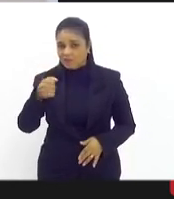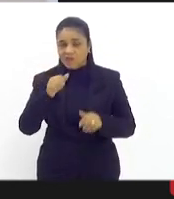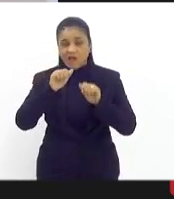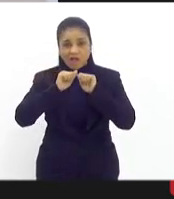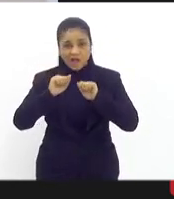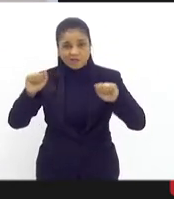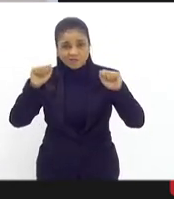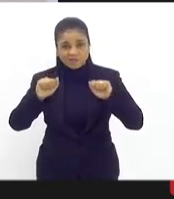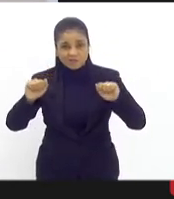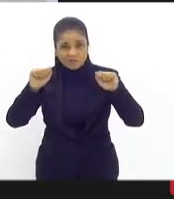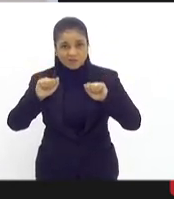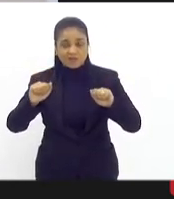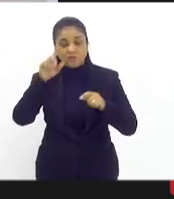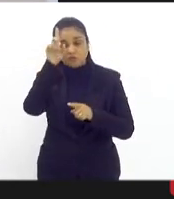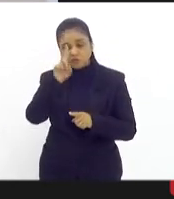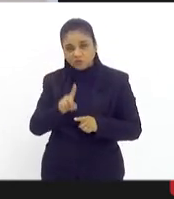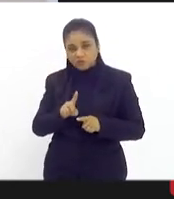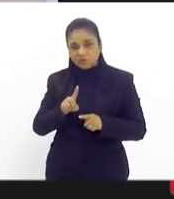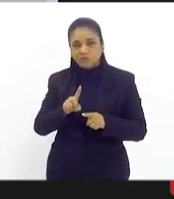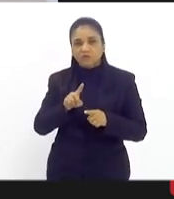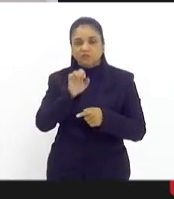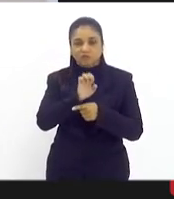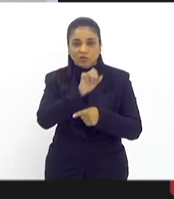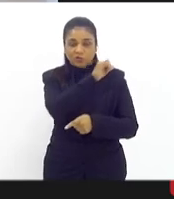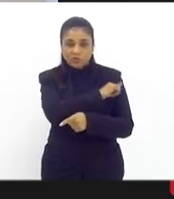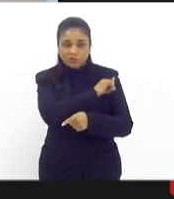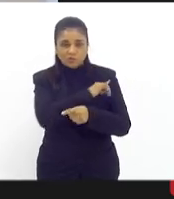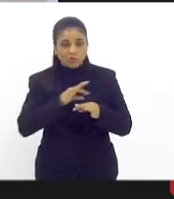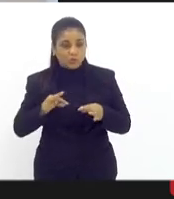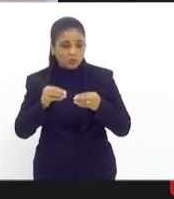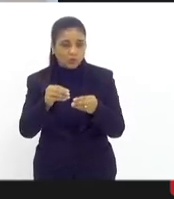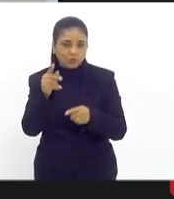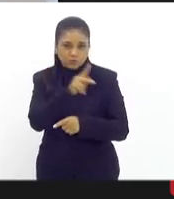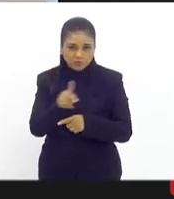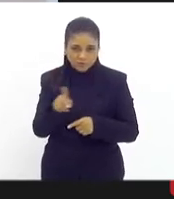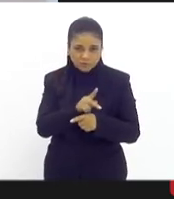Associação de Diretores do Estado do Rio de Janeiro e somos todos professores